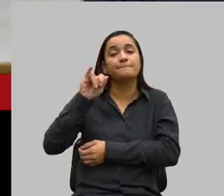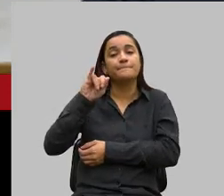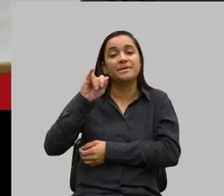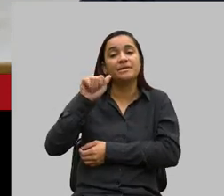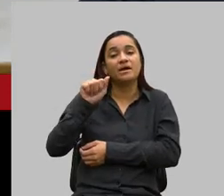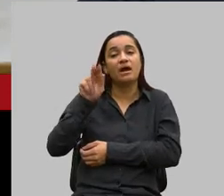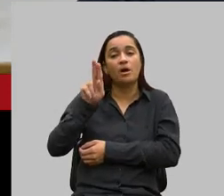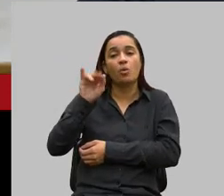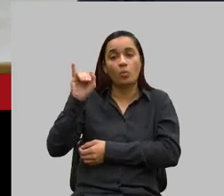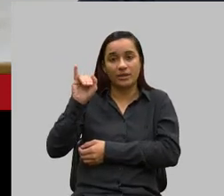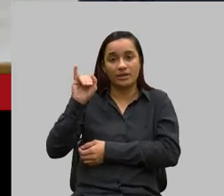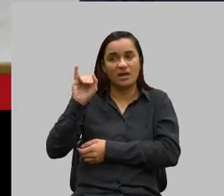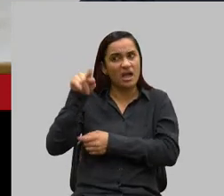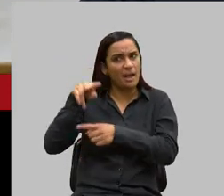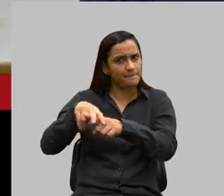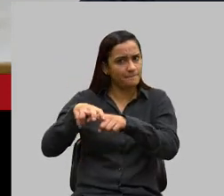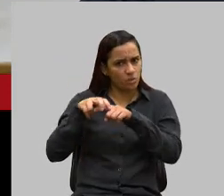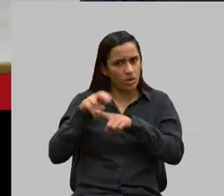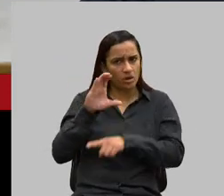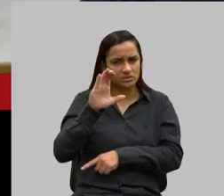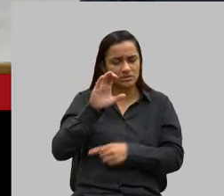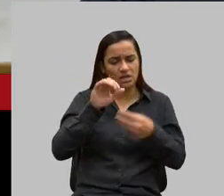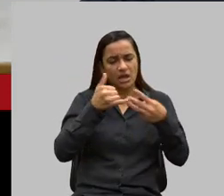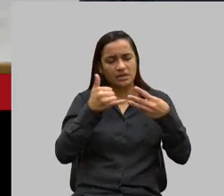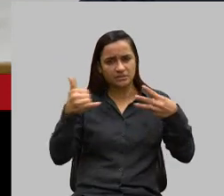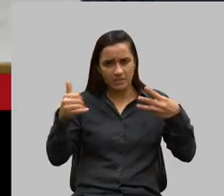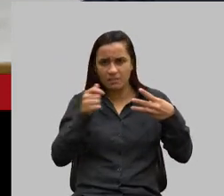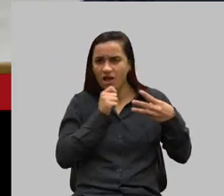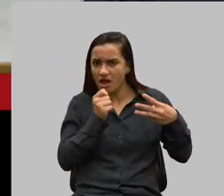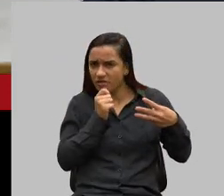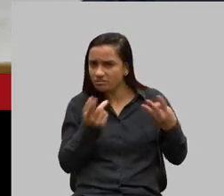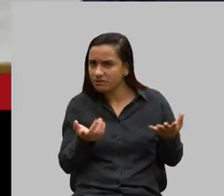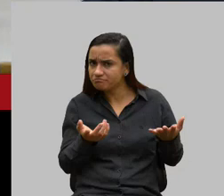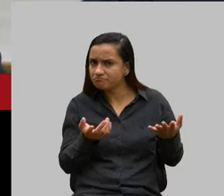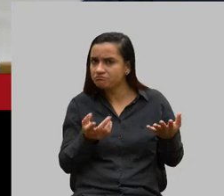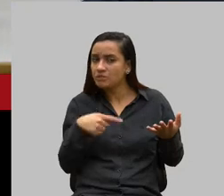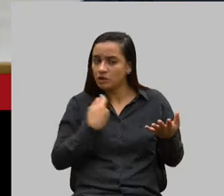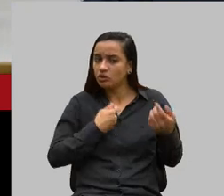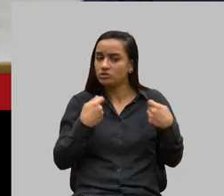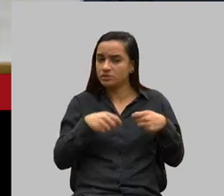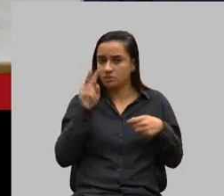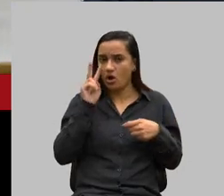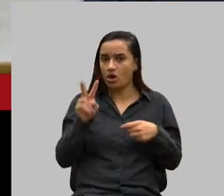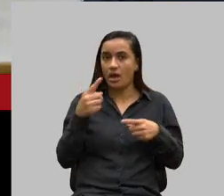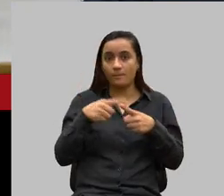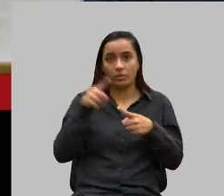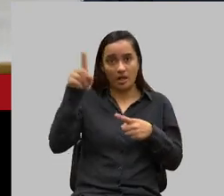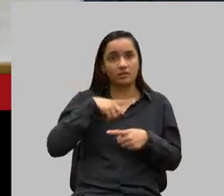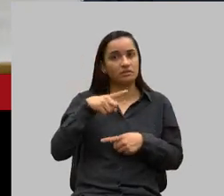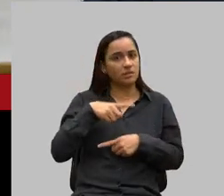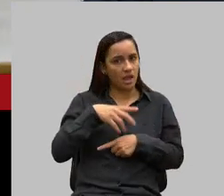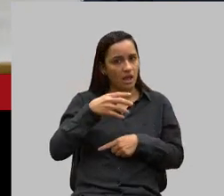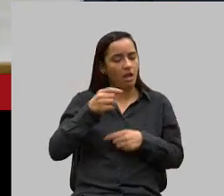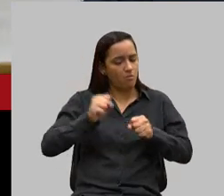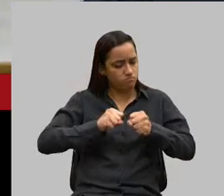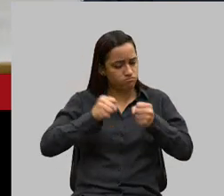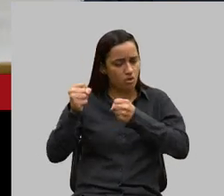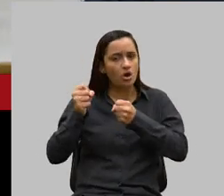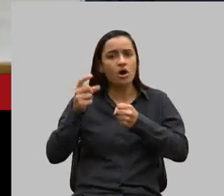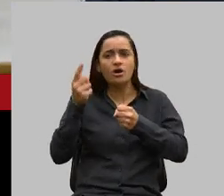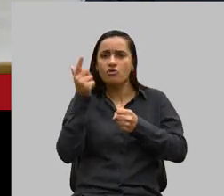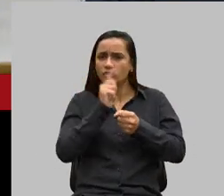ainda nós precisamos de de olhar porque ele tem café no buling fez muita coisa aqui ele faz